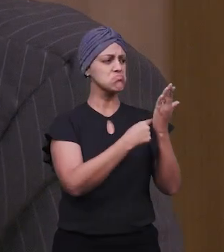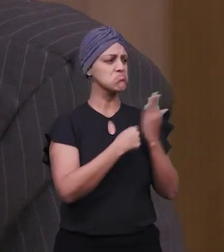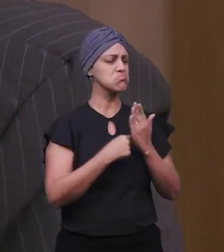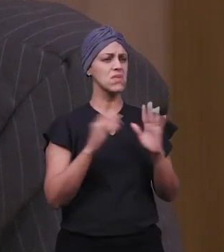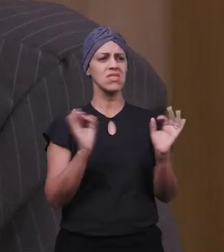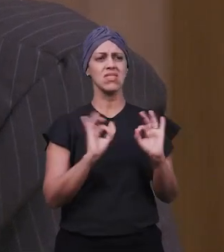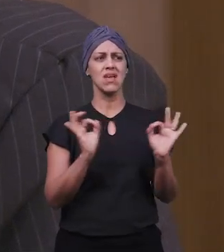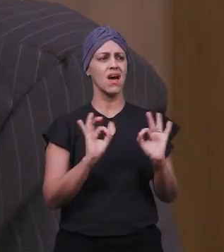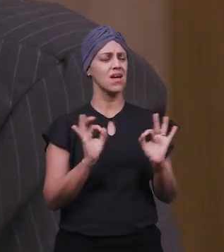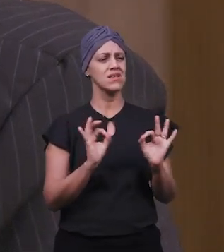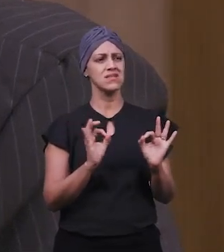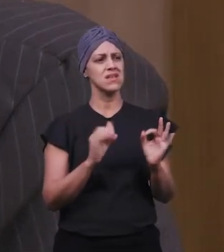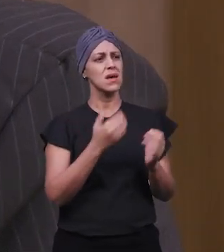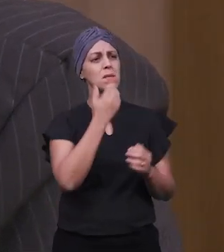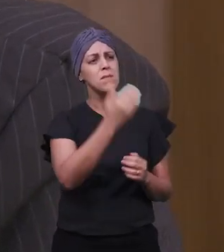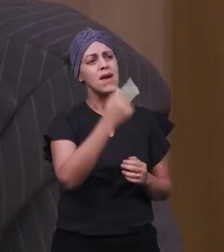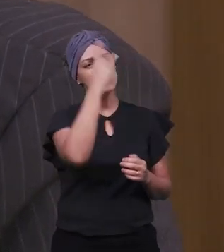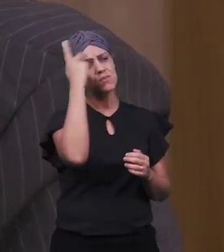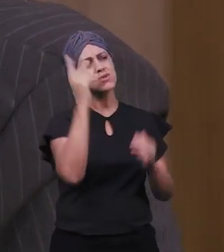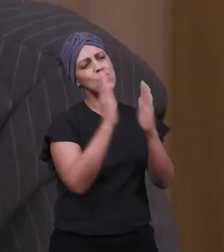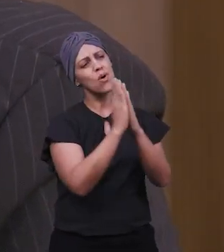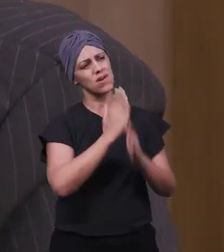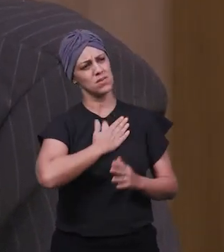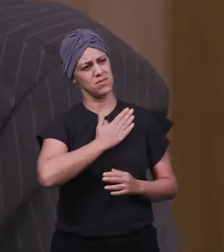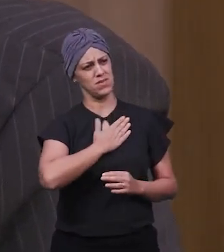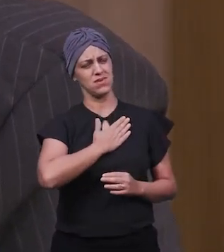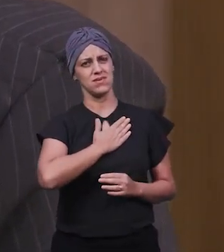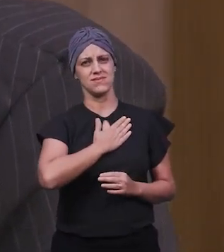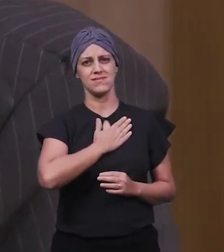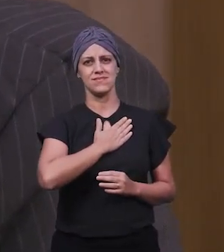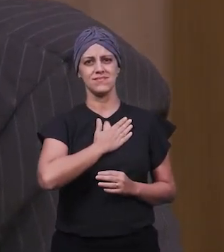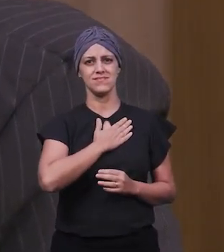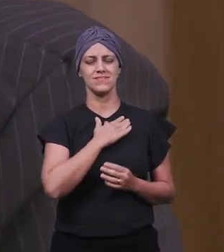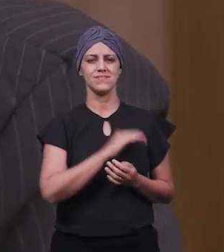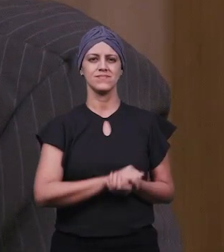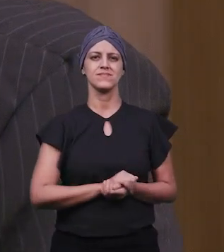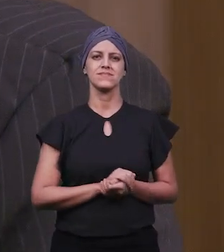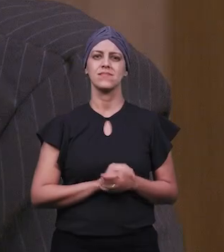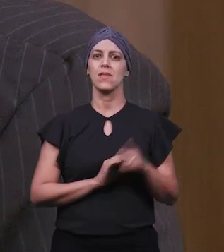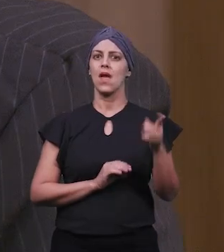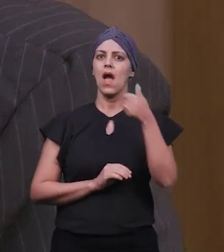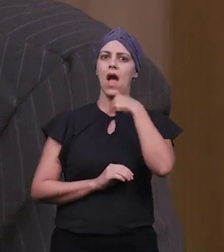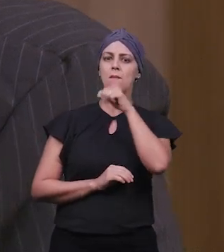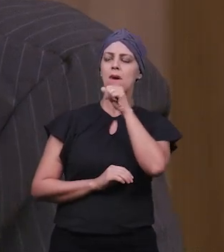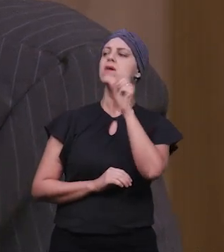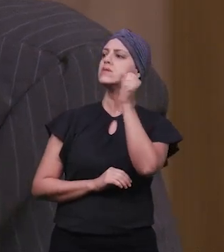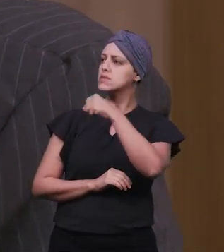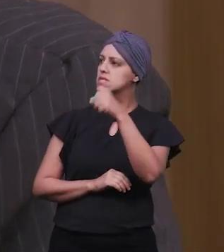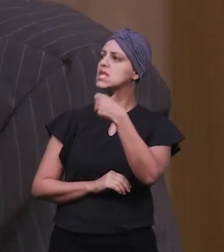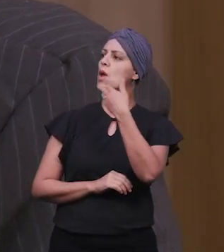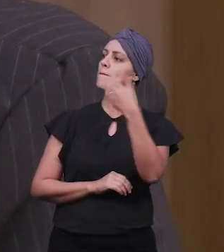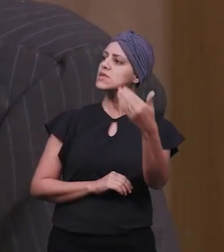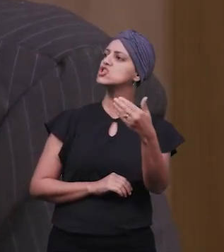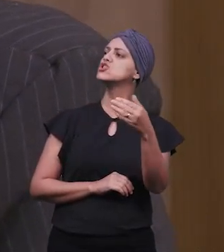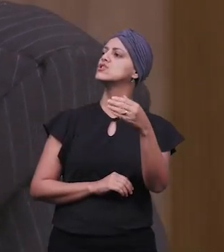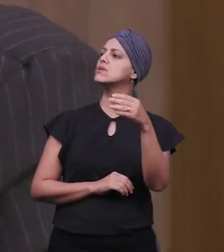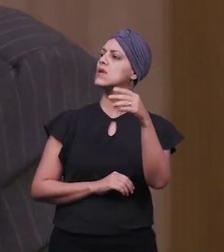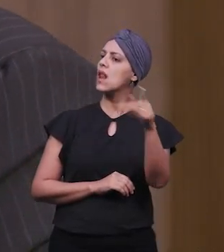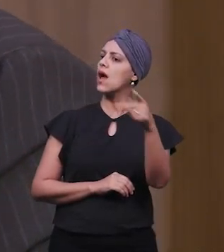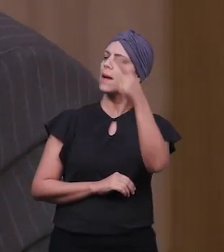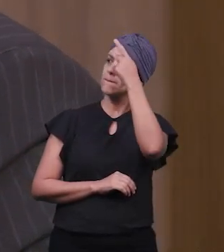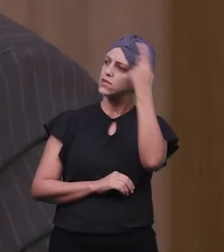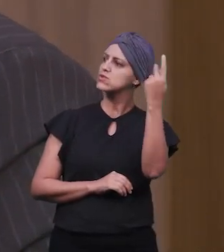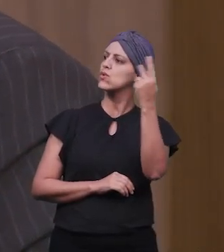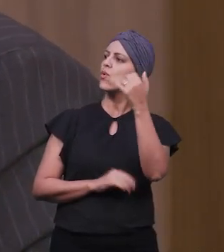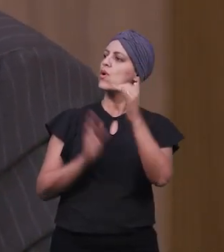ajudando, pede alguém para orar por mim. E a mãe dela disse assim, não, eu vou pedir fulano de tal,